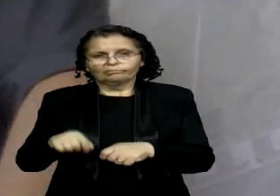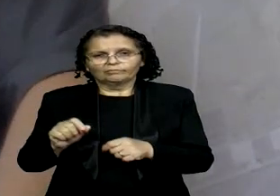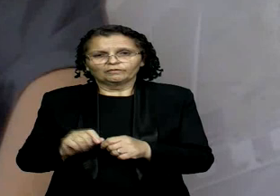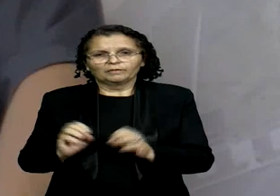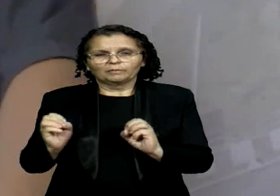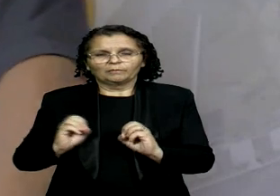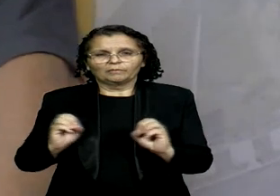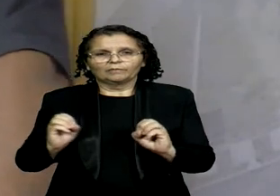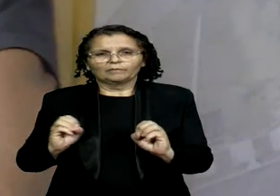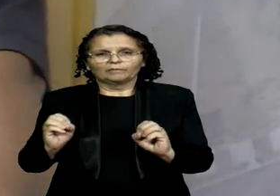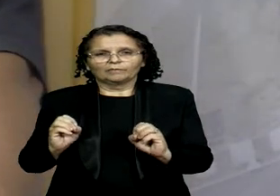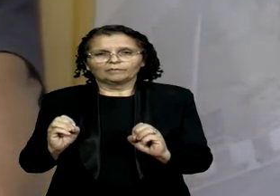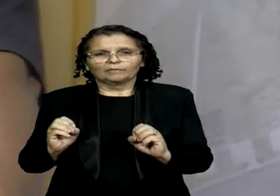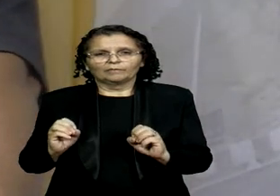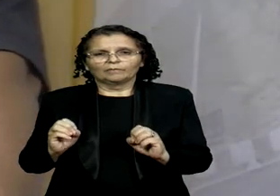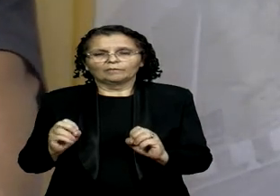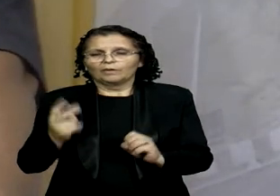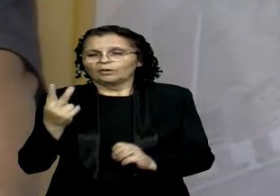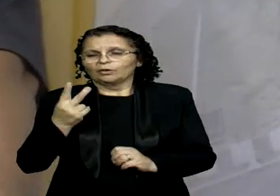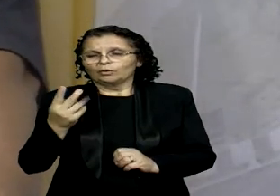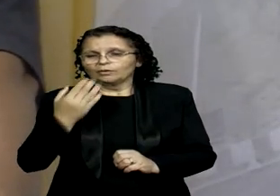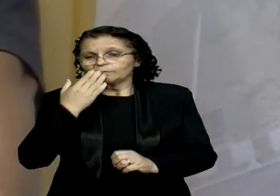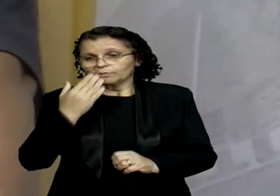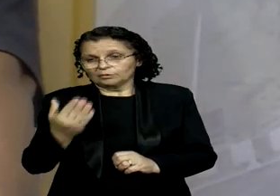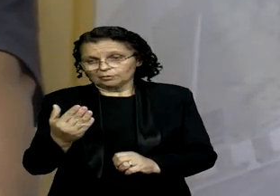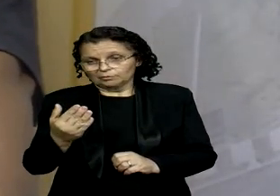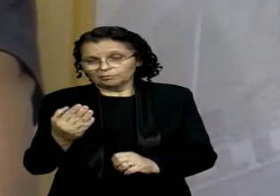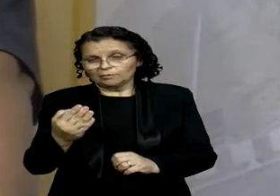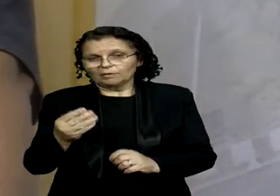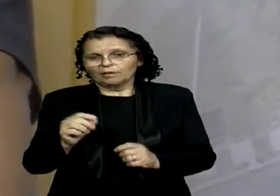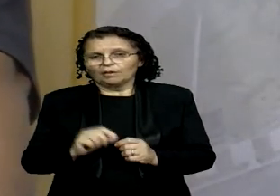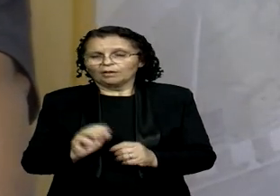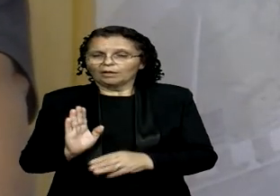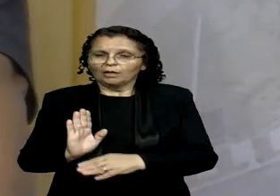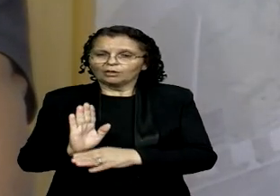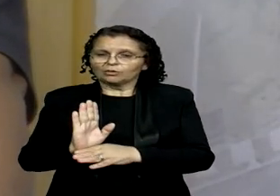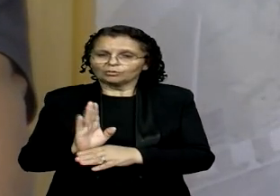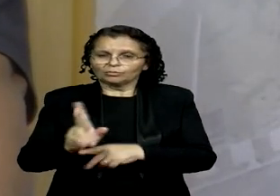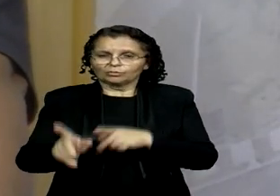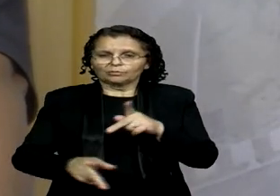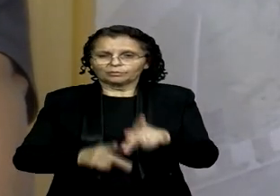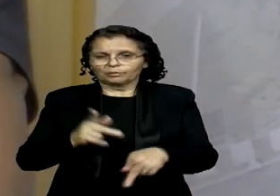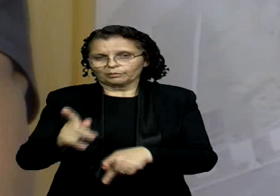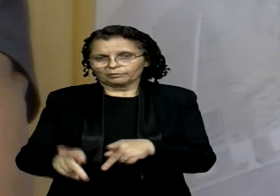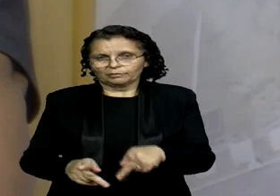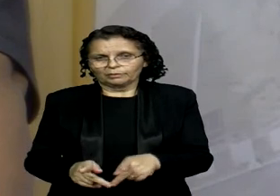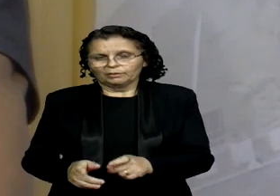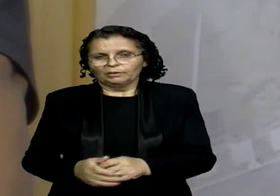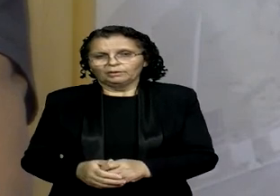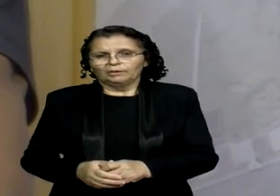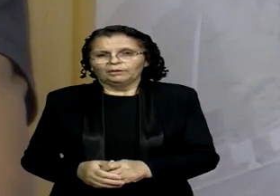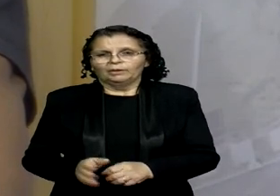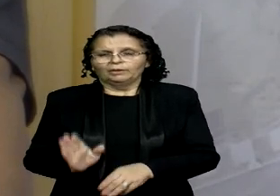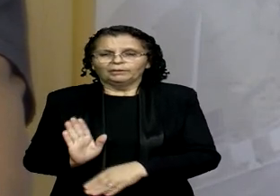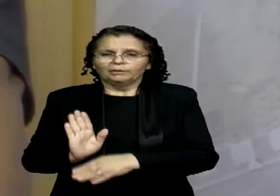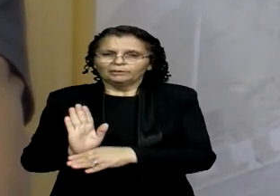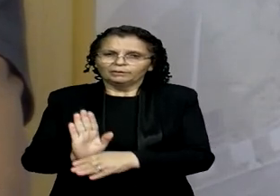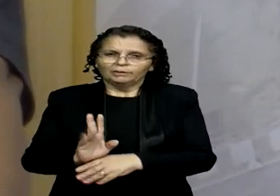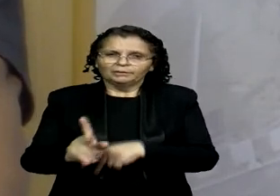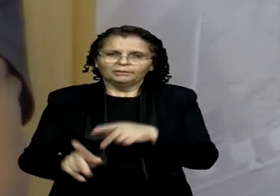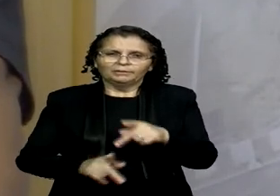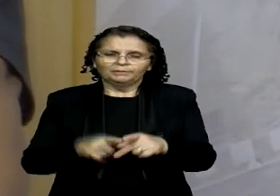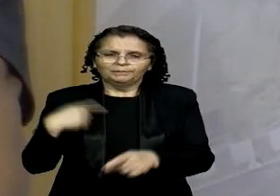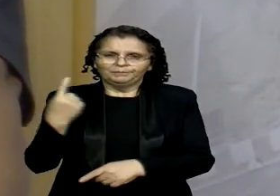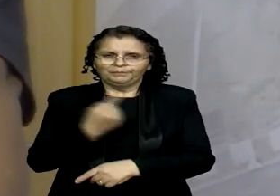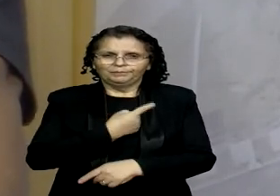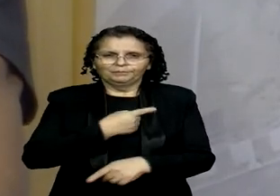feito. Mas aí tá dois pedidos muito bons que favorecem nossa gente, né? E favorecendo nossa gente, favorece todos